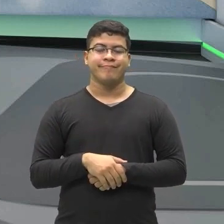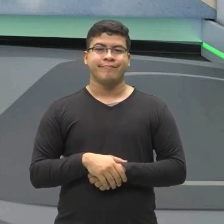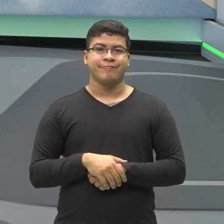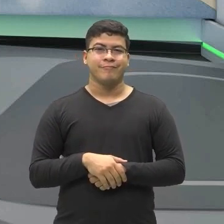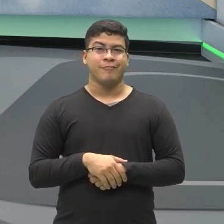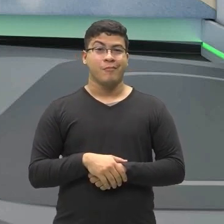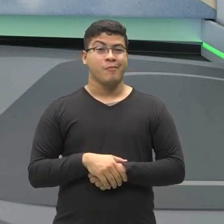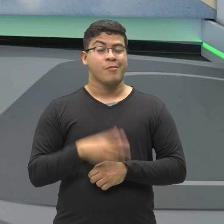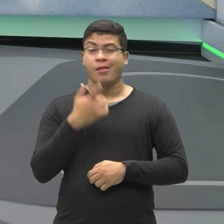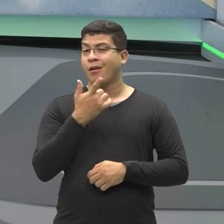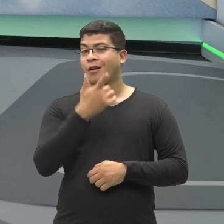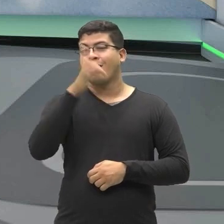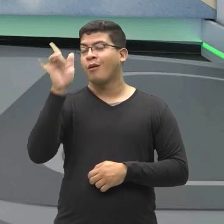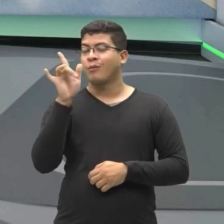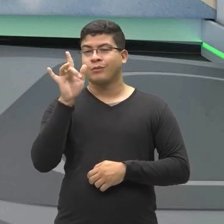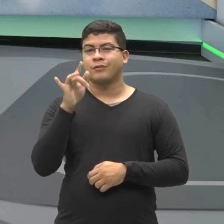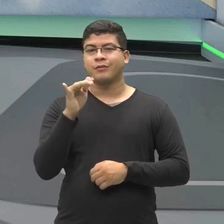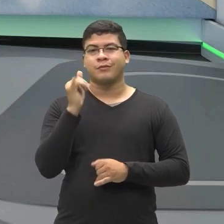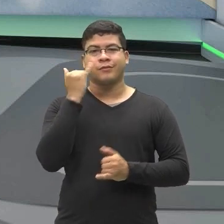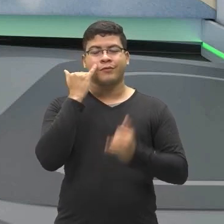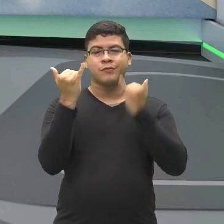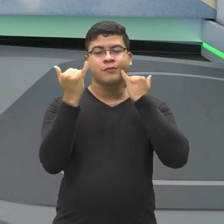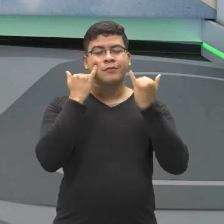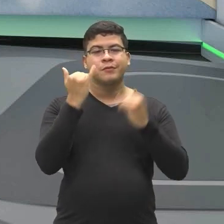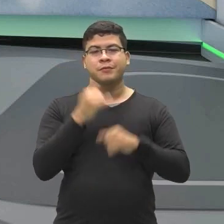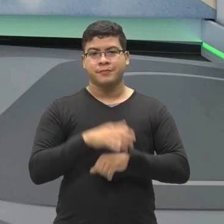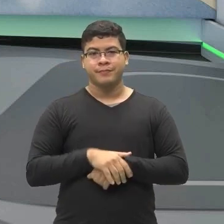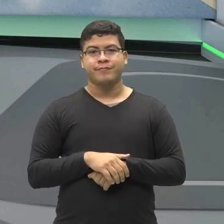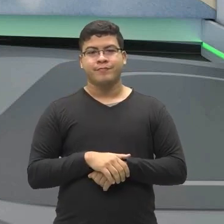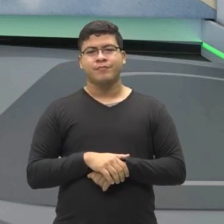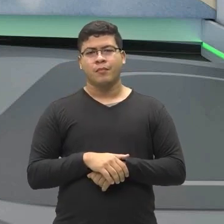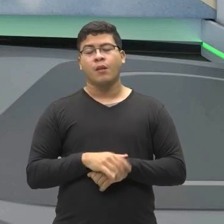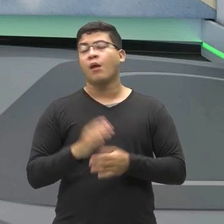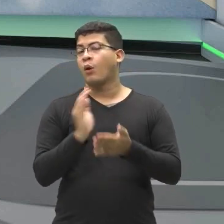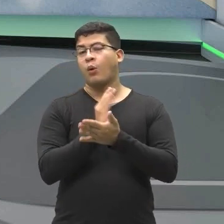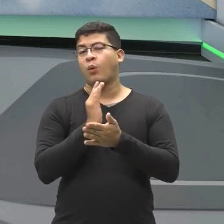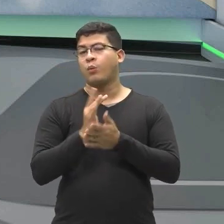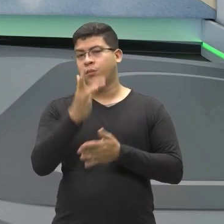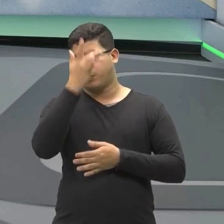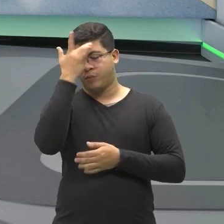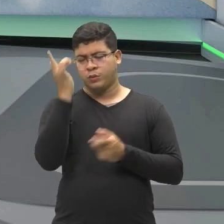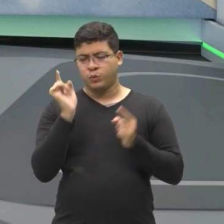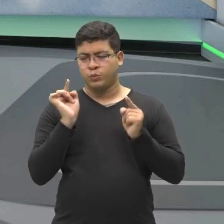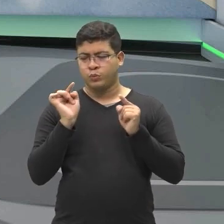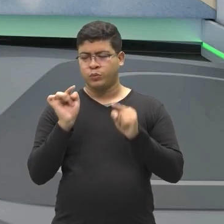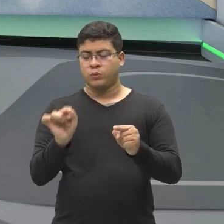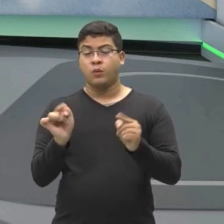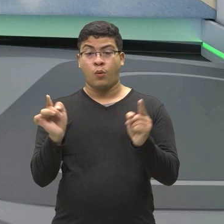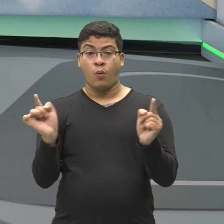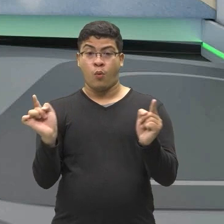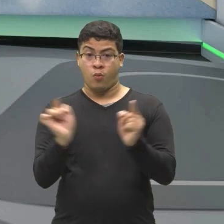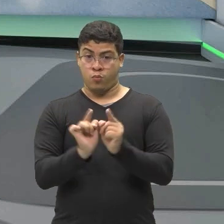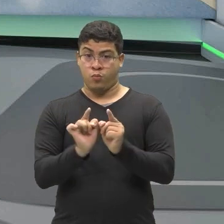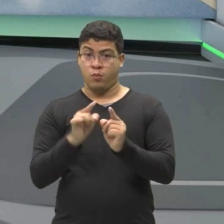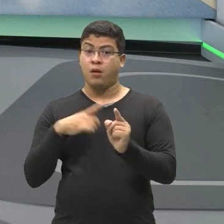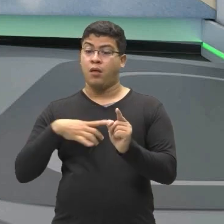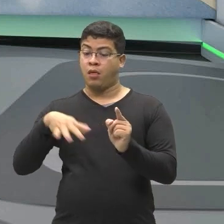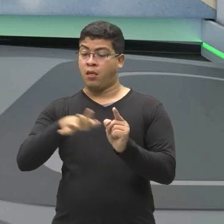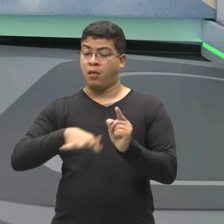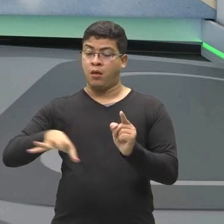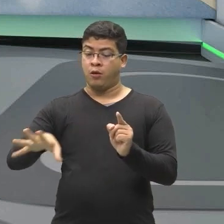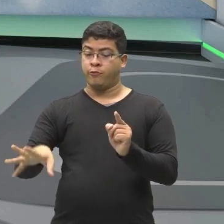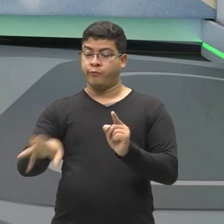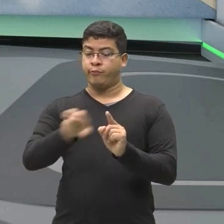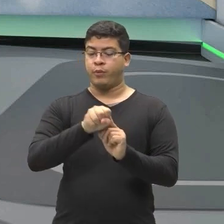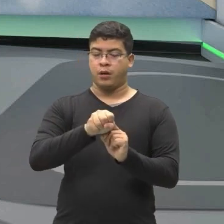aqui a mais algumas informações. Uma minoria das pessoas expostas a agentes